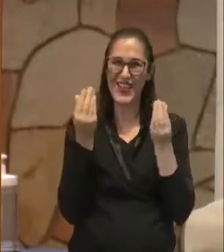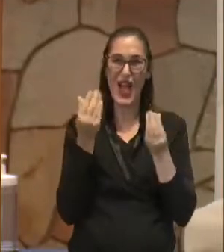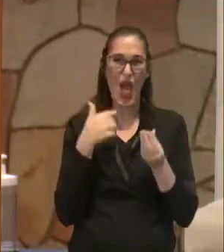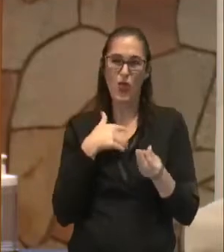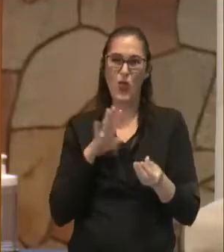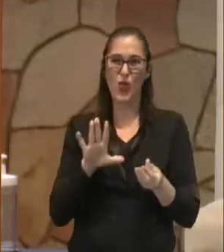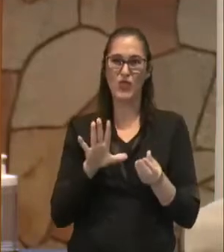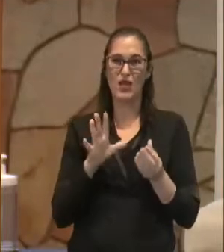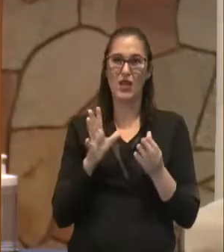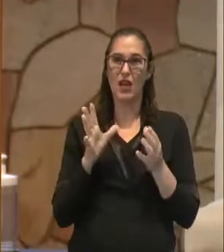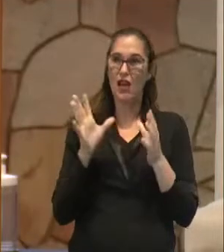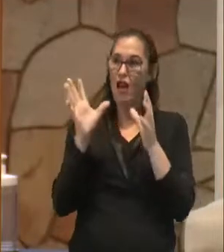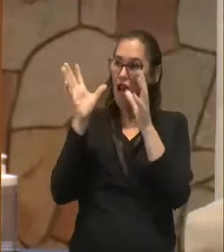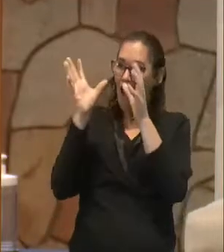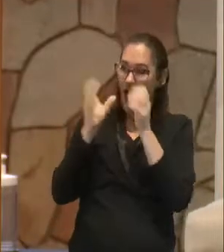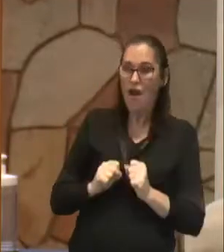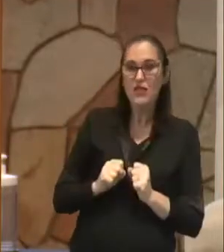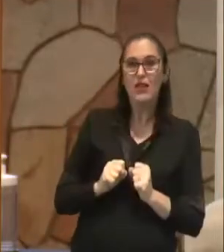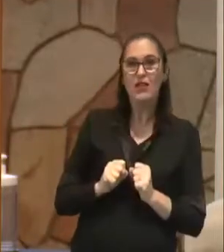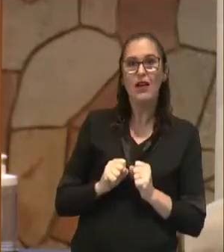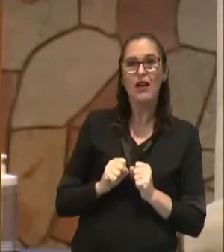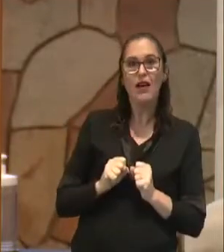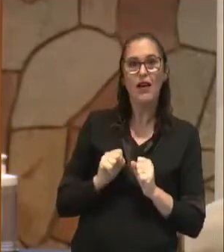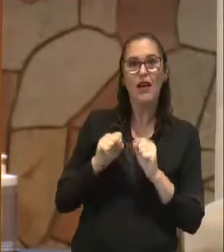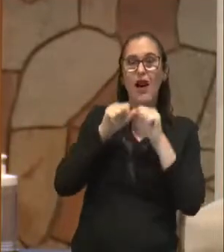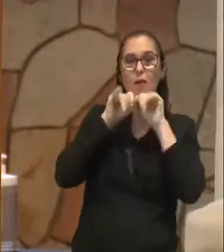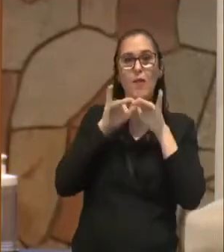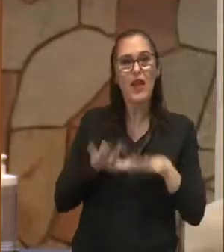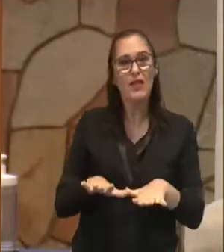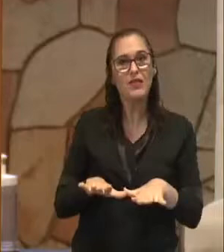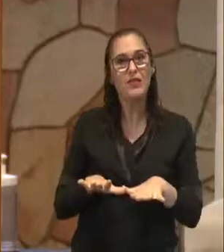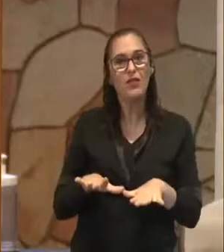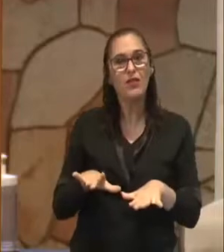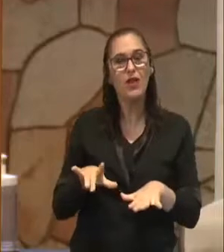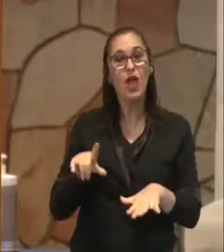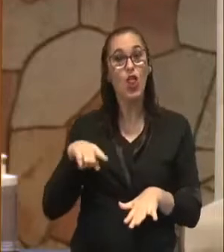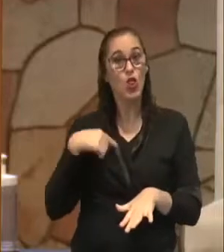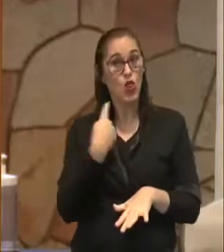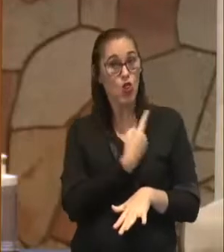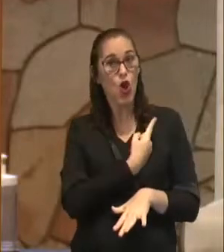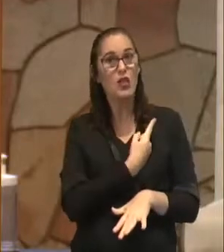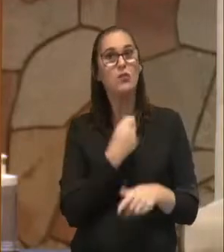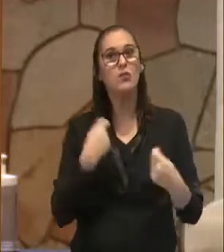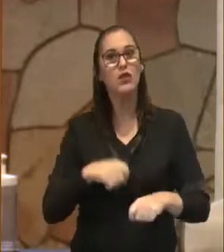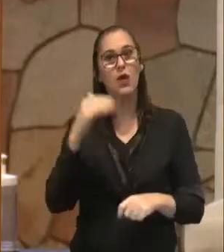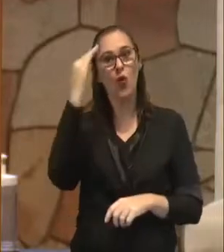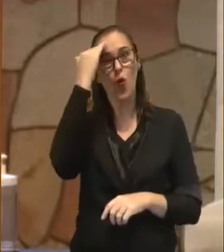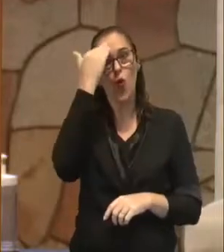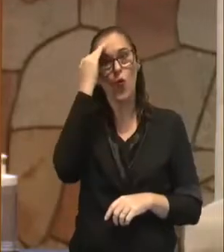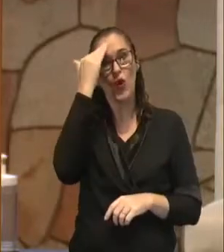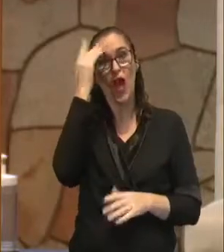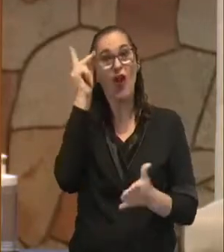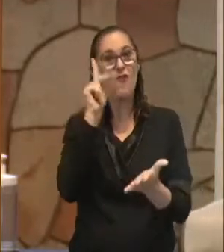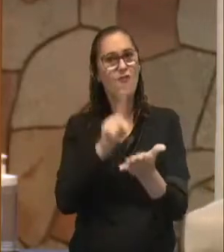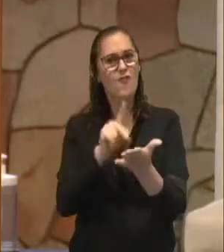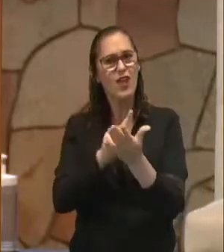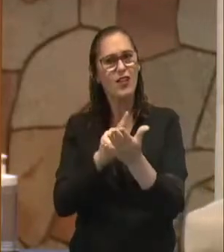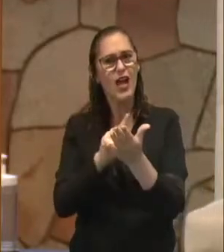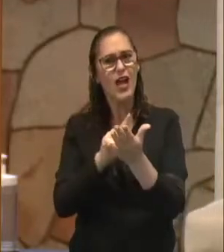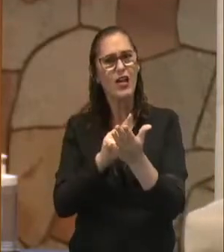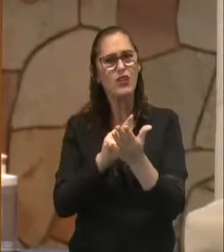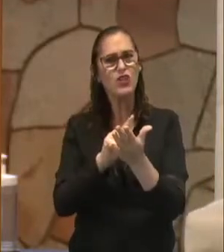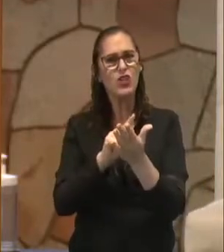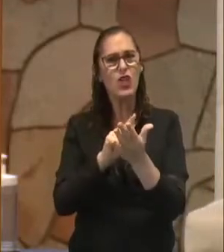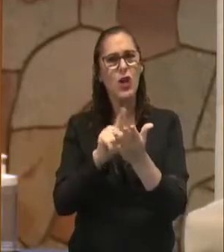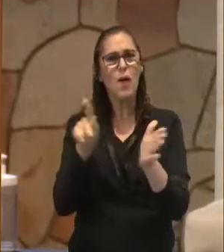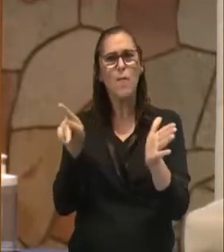tomar posse dessa bênção. Essa é uma bênção que nós precisamos compreender, essas verdades espirituais